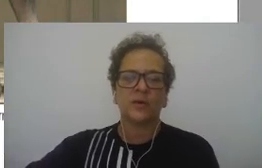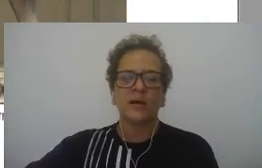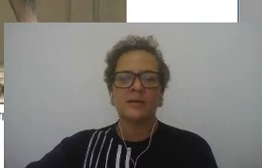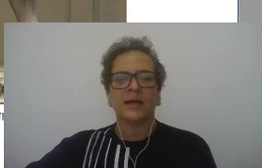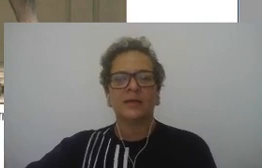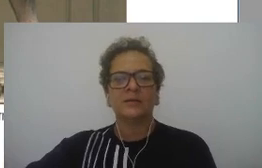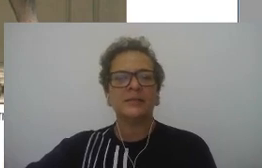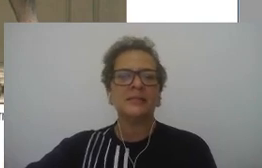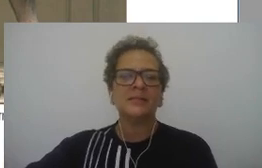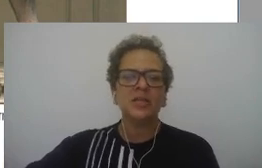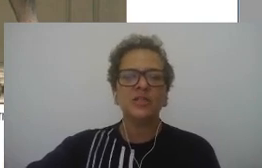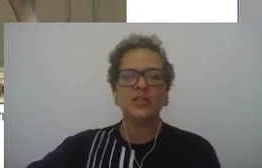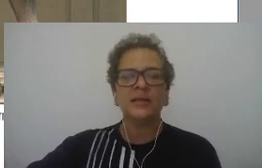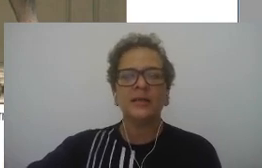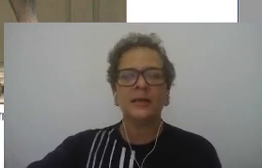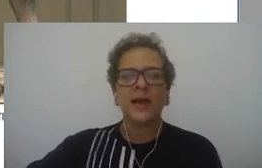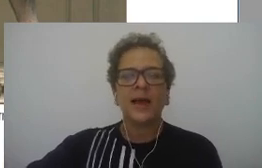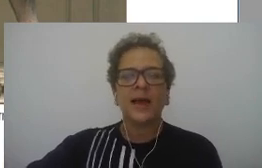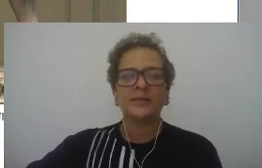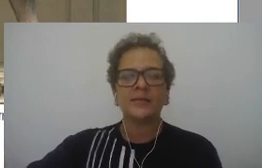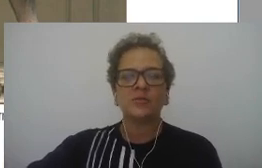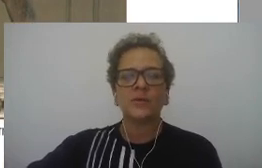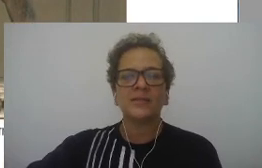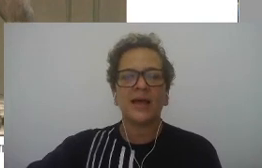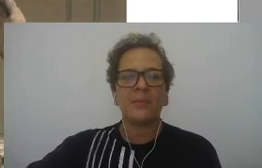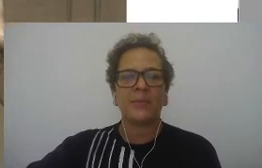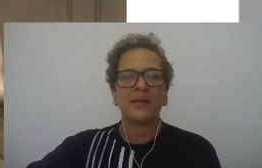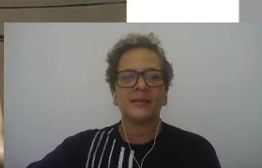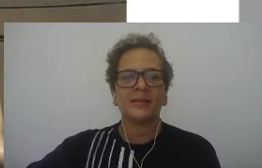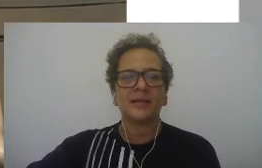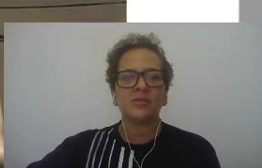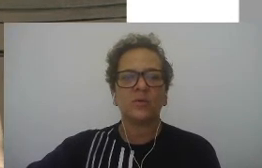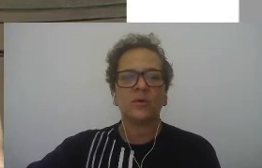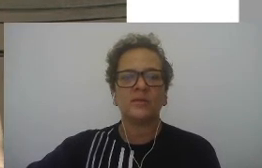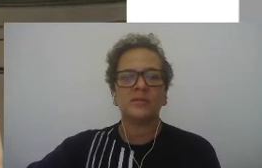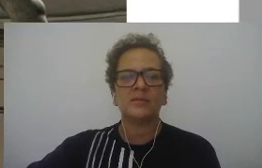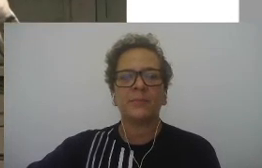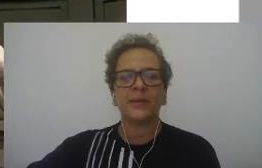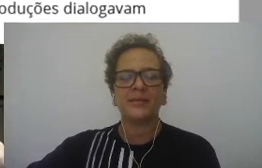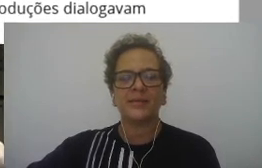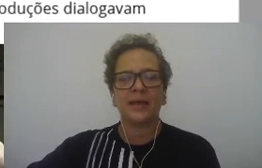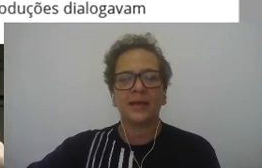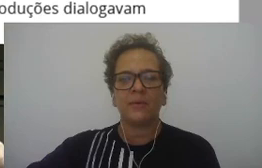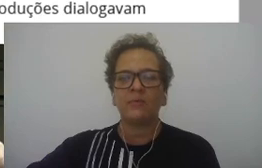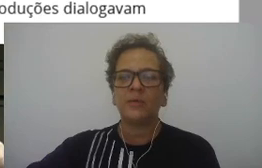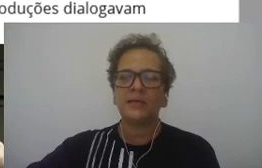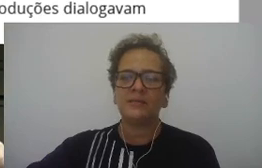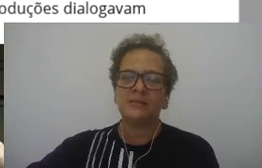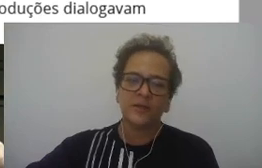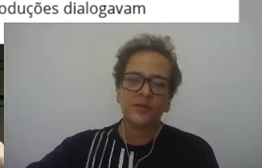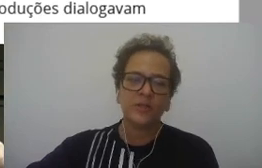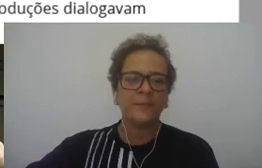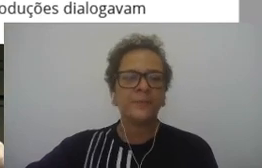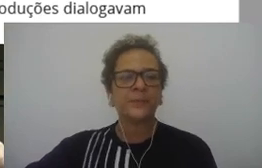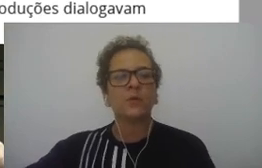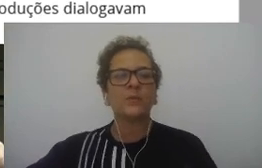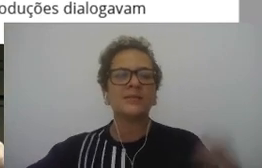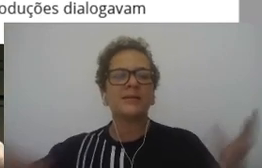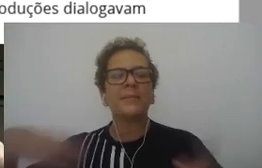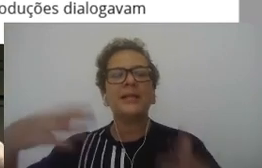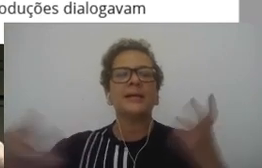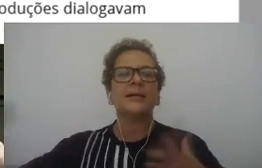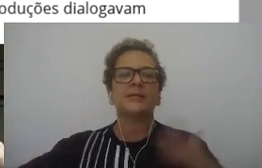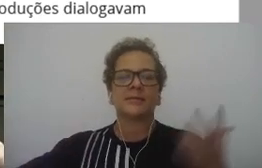Lorenzo Terra existe aí essas duas representações percebam que existe